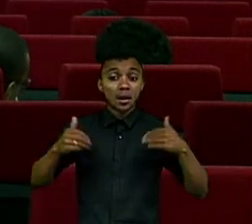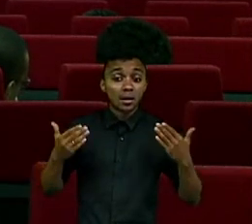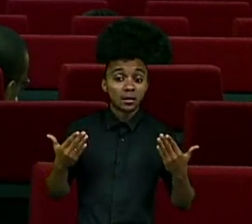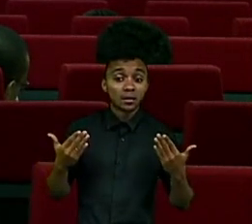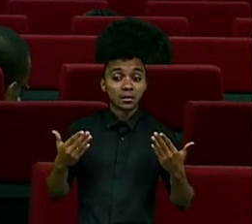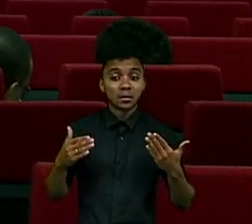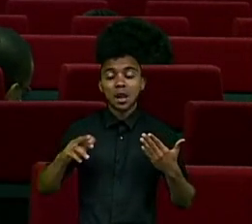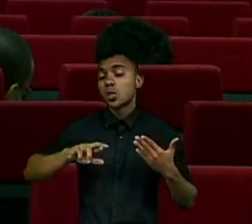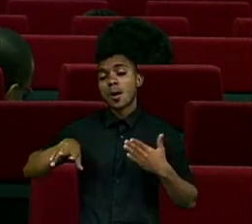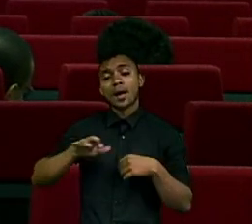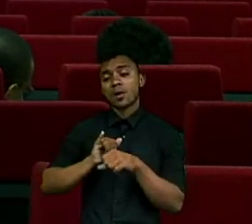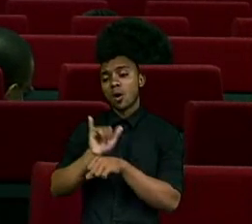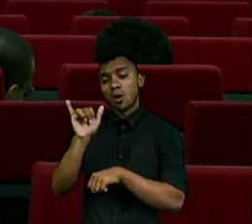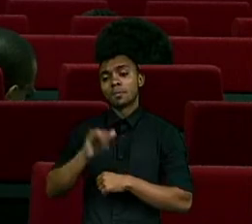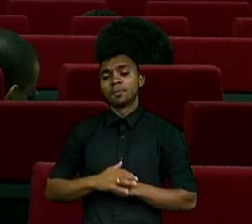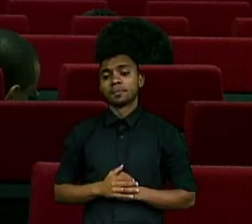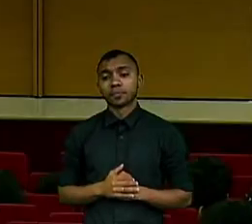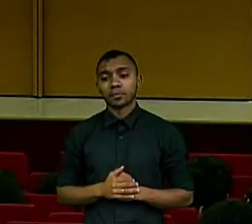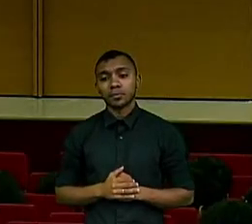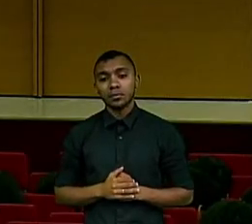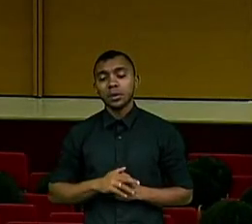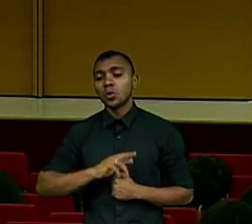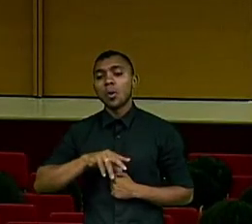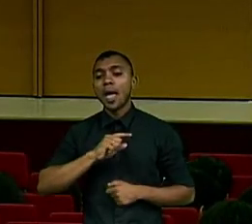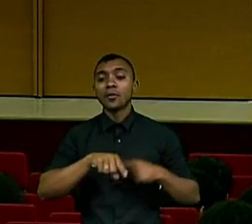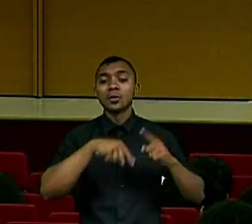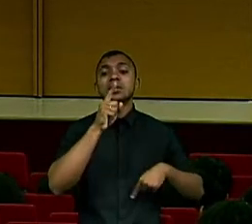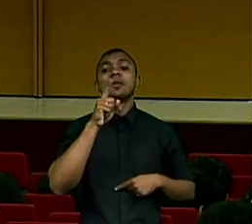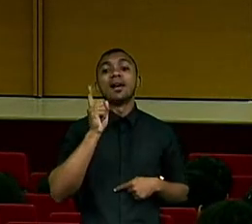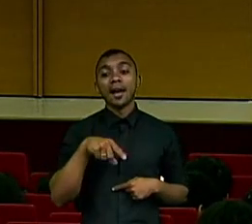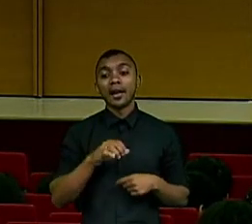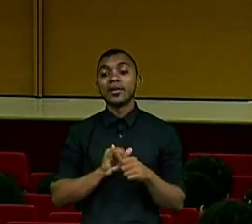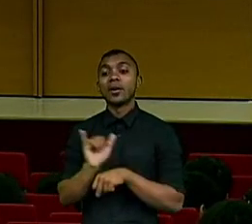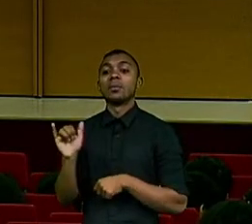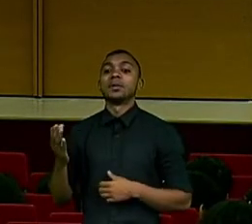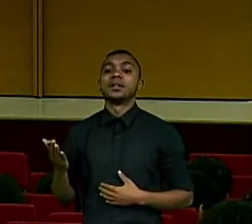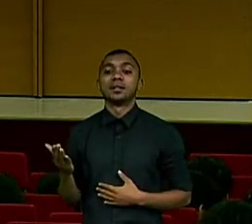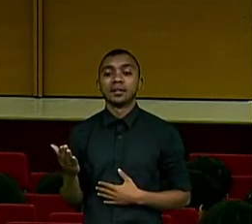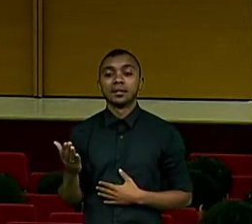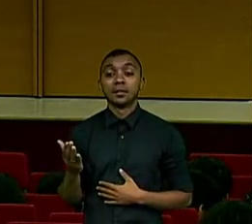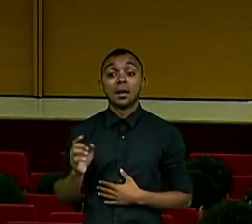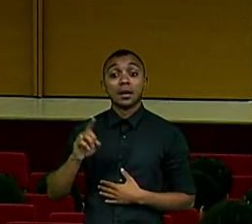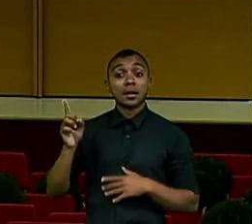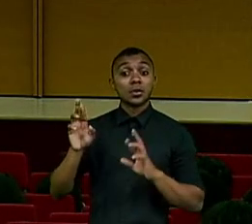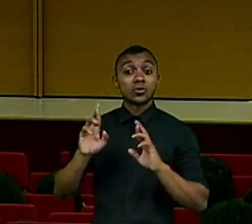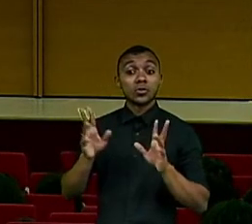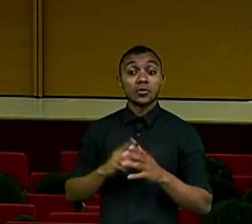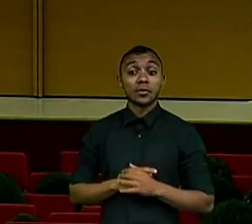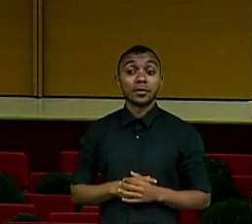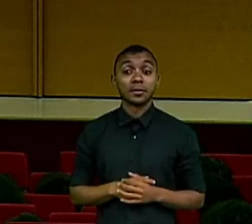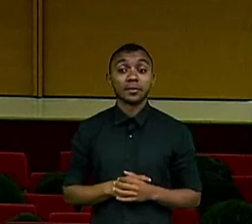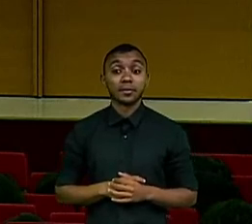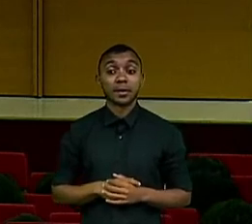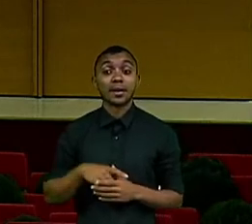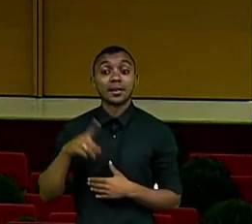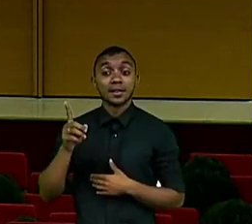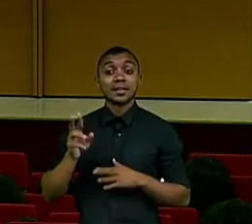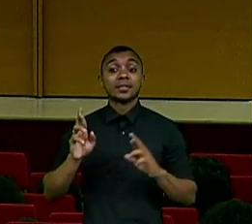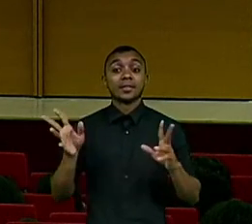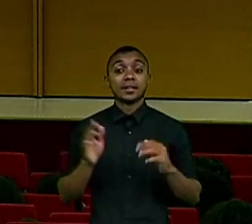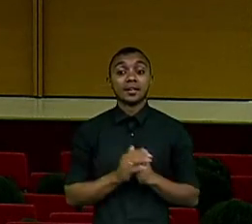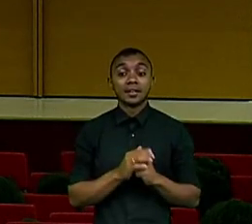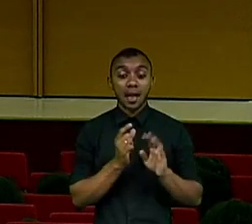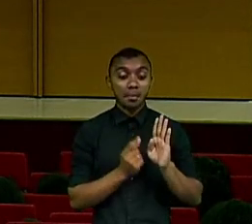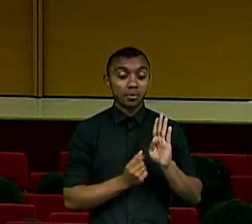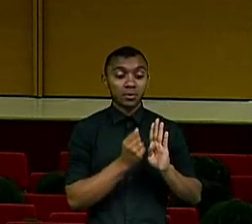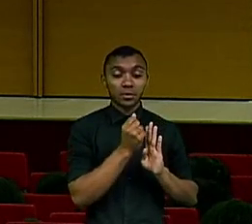foi Golpe não foi revolução foi Golpe aqui não aqui você vai ter o quê a burguesia chegando